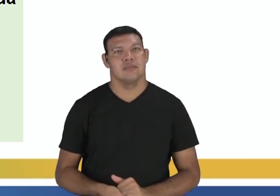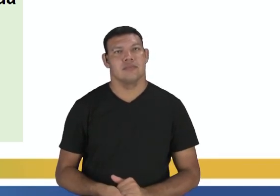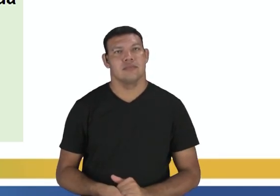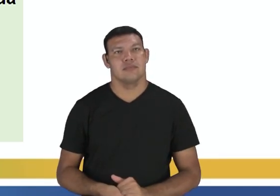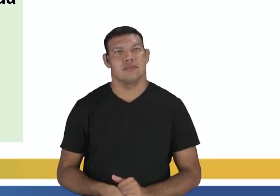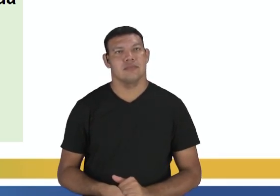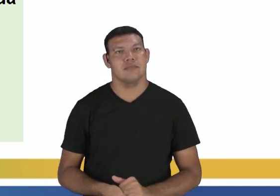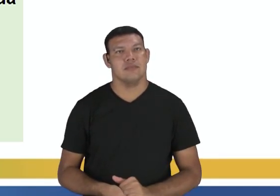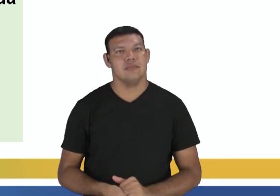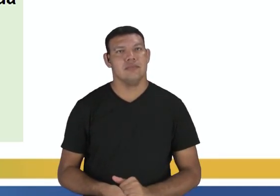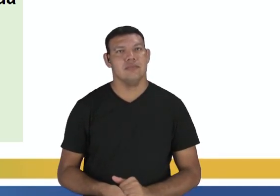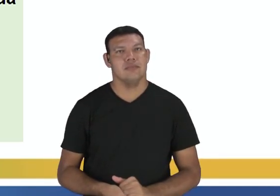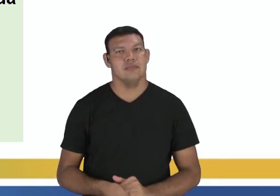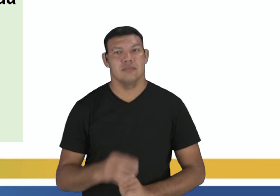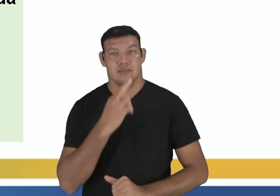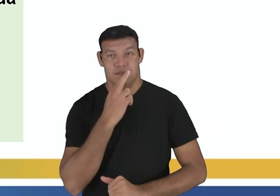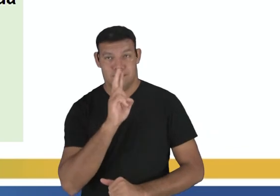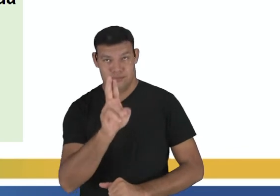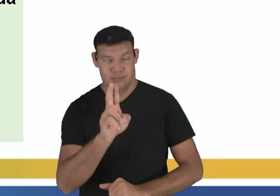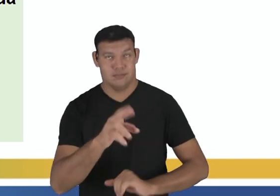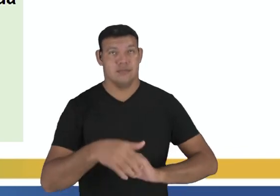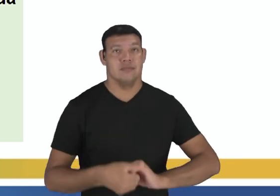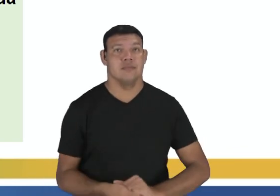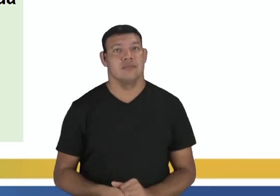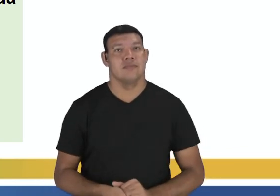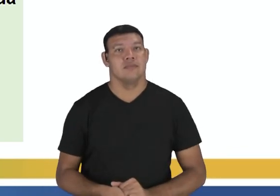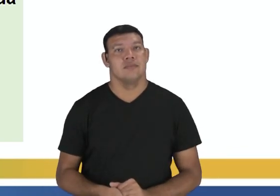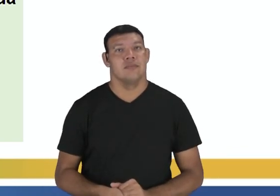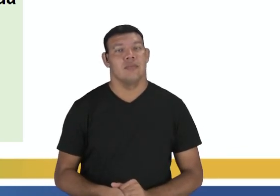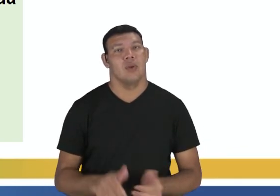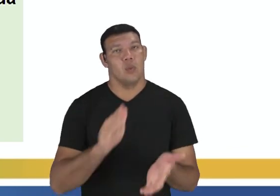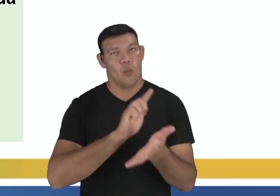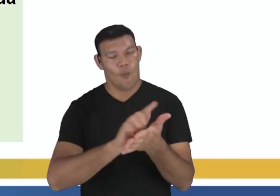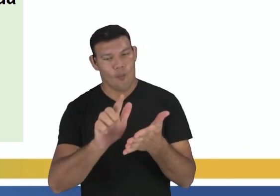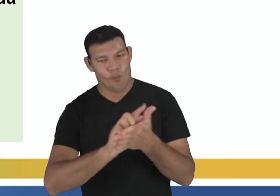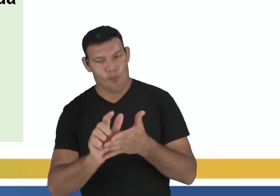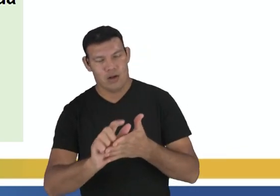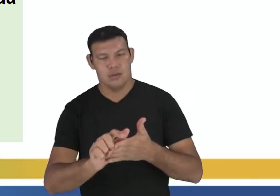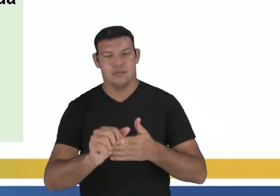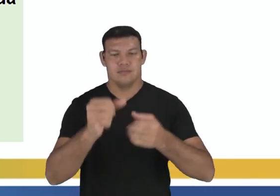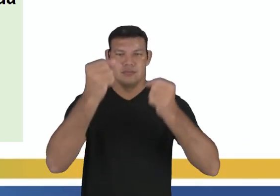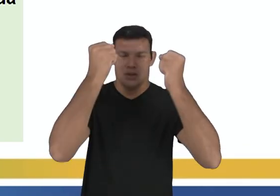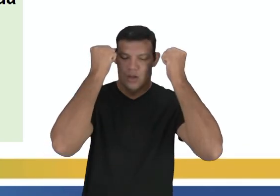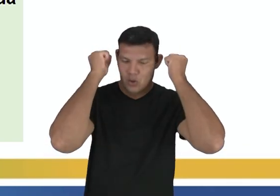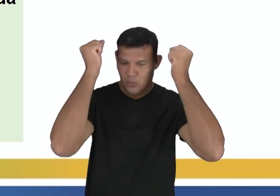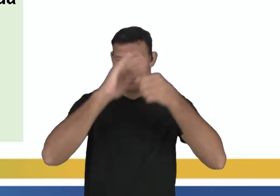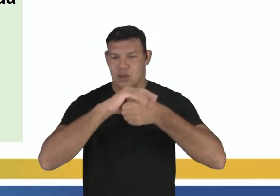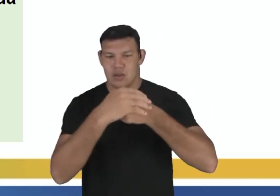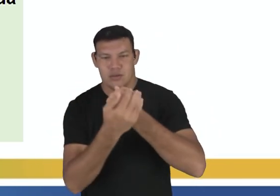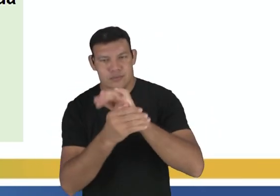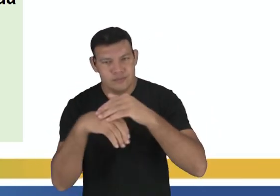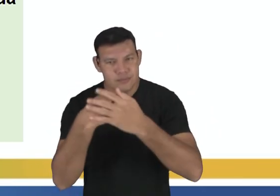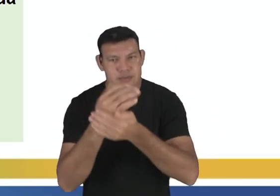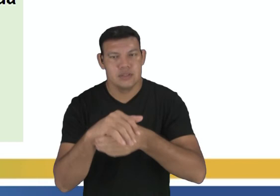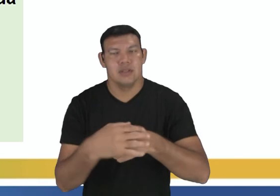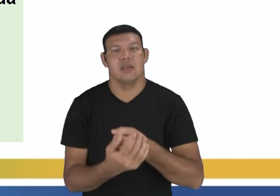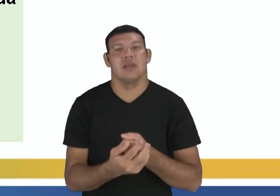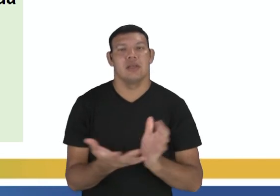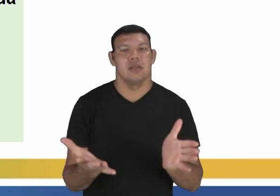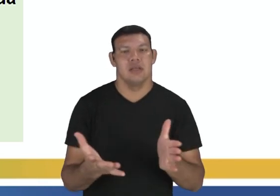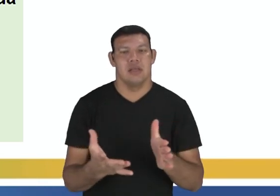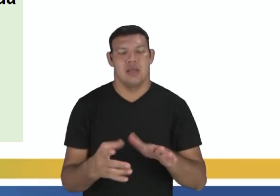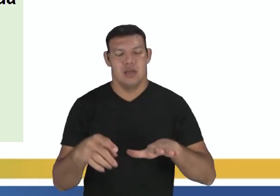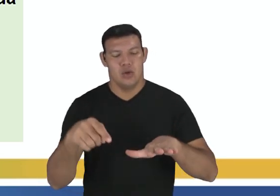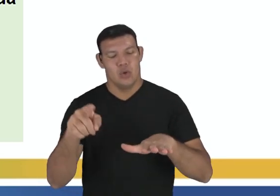de proteção que você pode tomar contra essas doenças, tá? Nós temos ali noções de higiene pessoal, então sempre lavar as